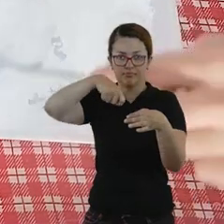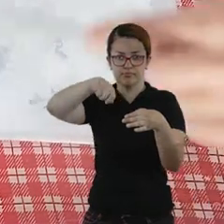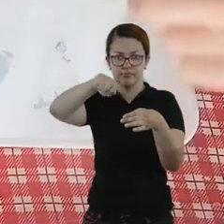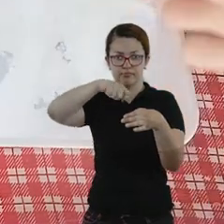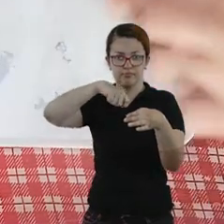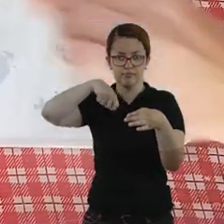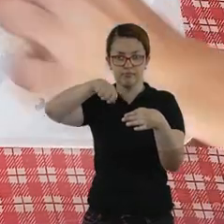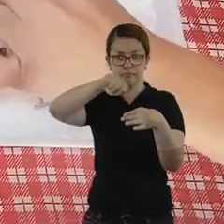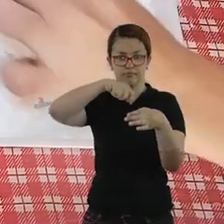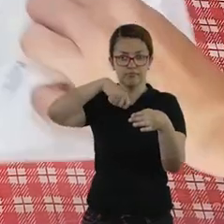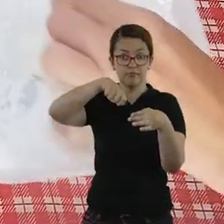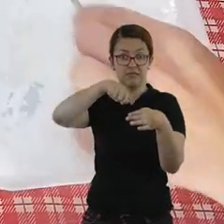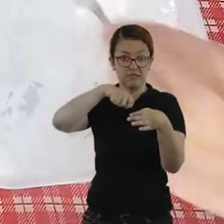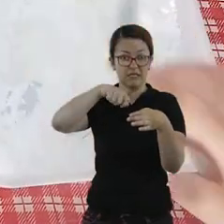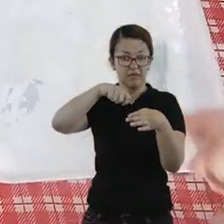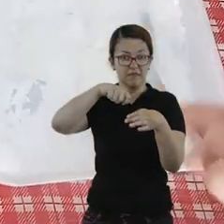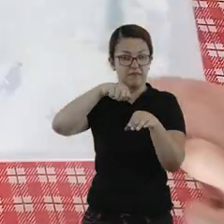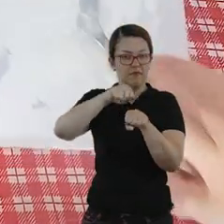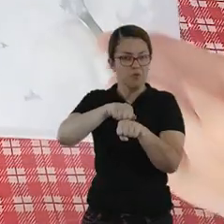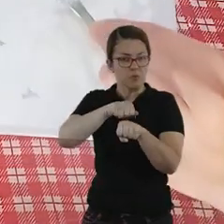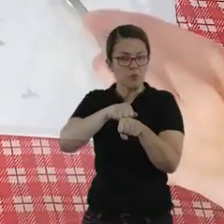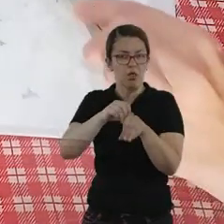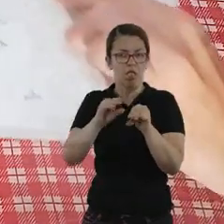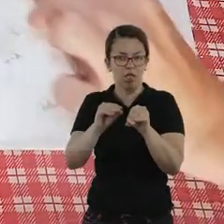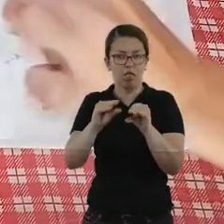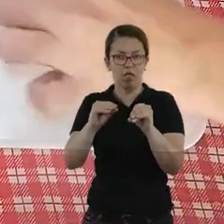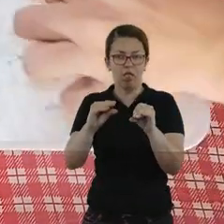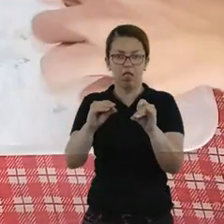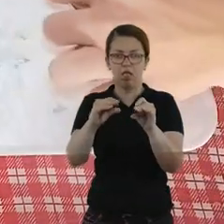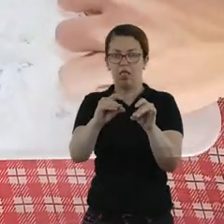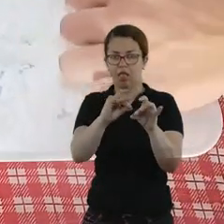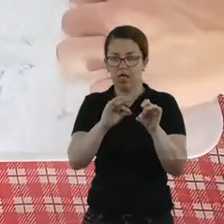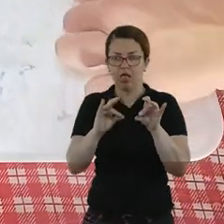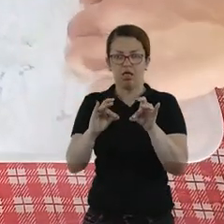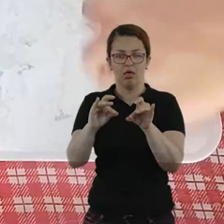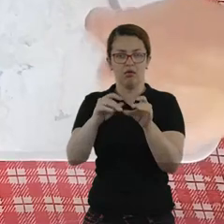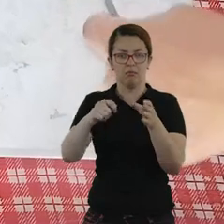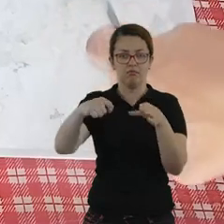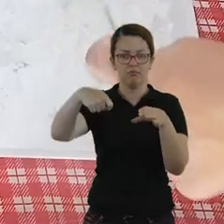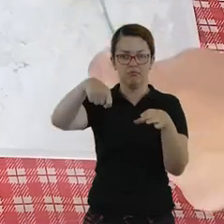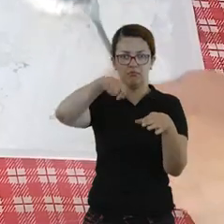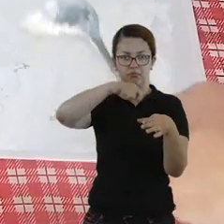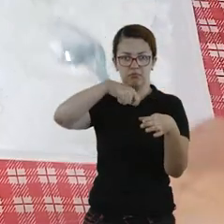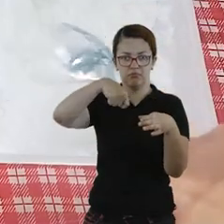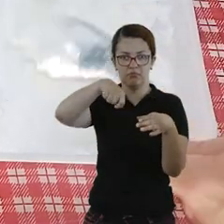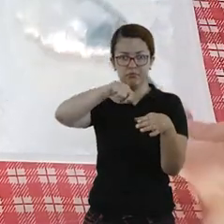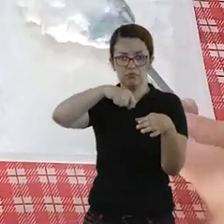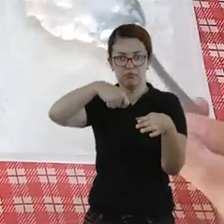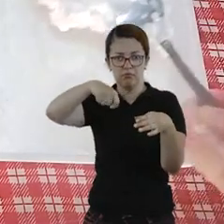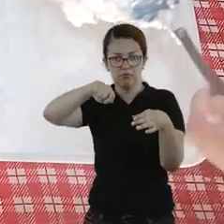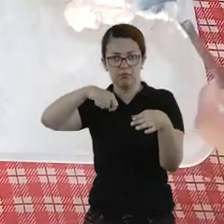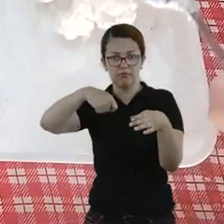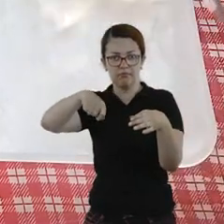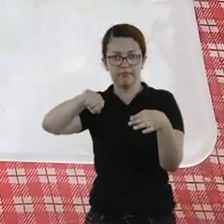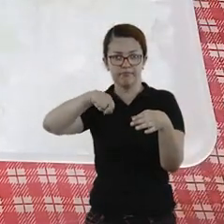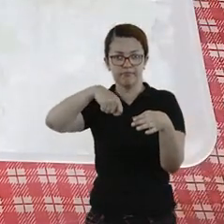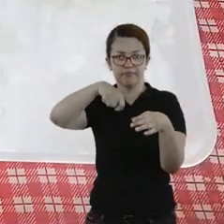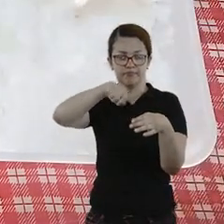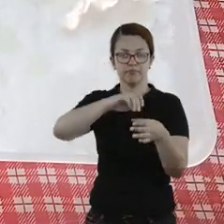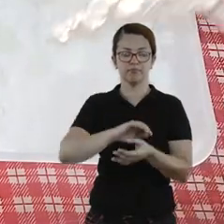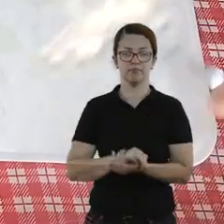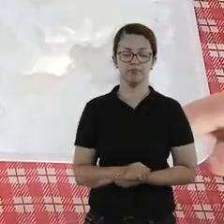É bem pouca mesmo. E ela vai ficando dura, justamente essa graça dessa massa, a consistência que ela